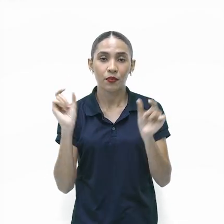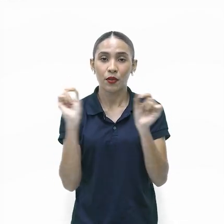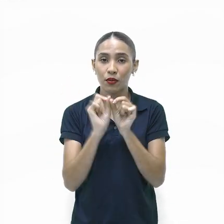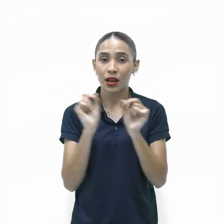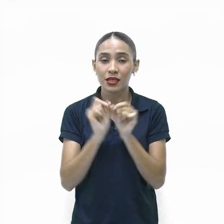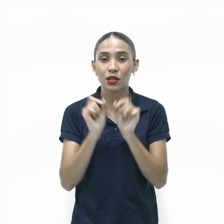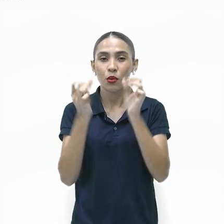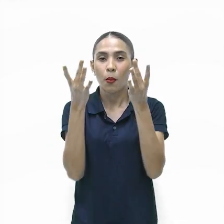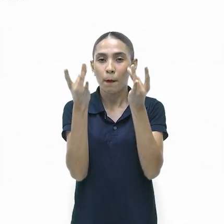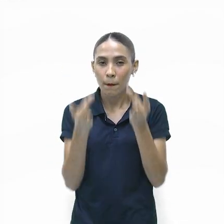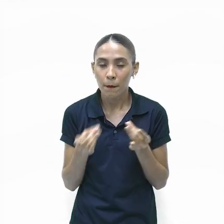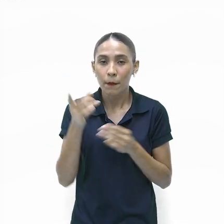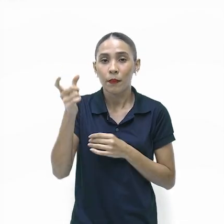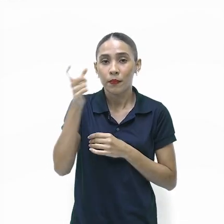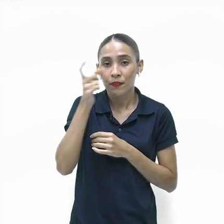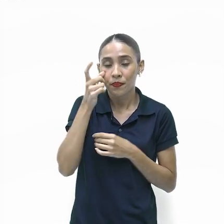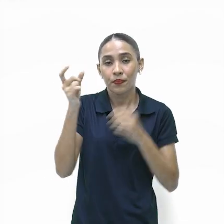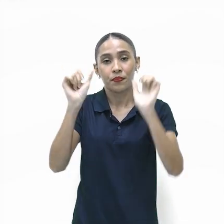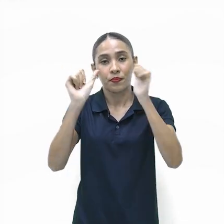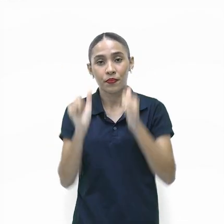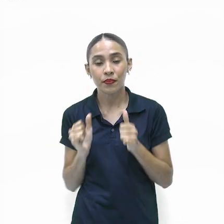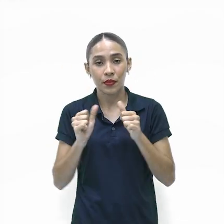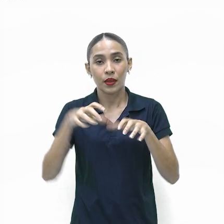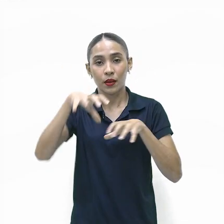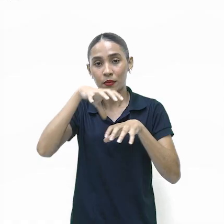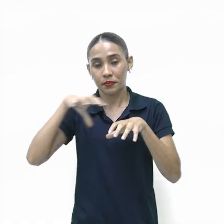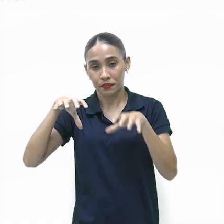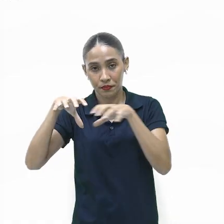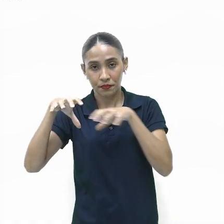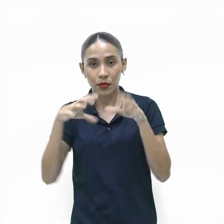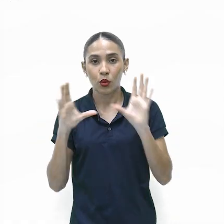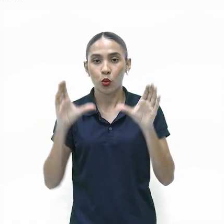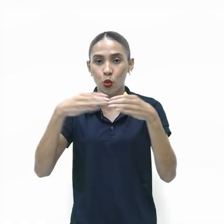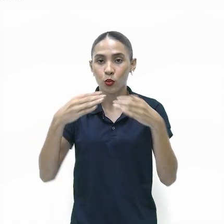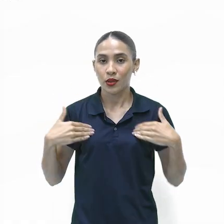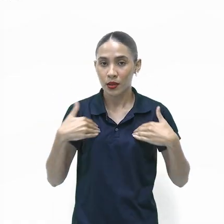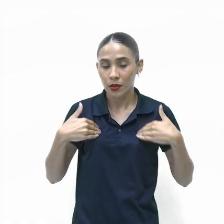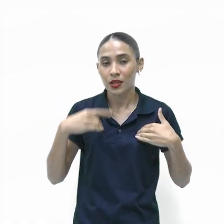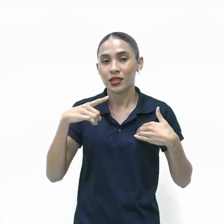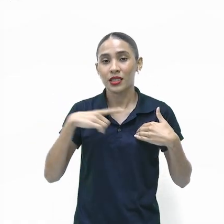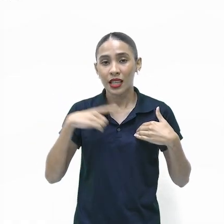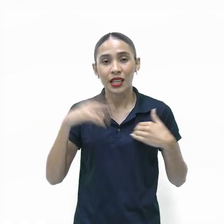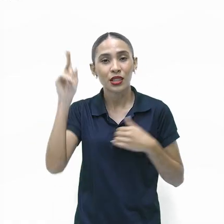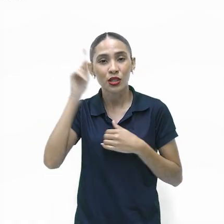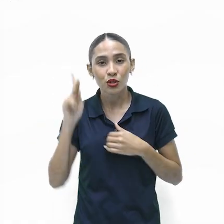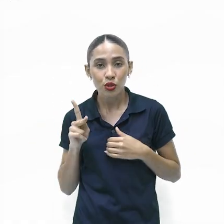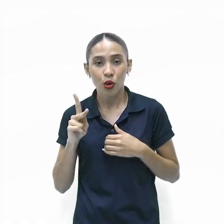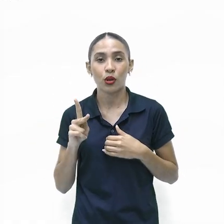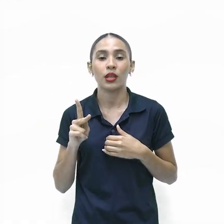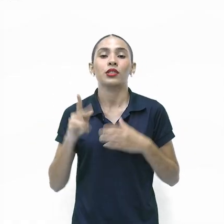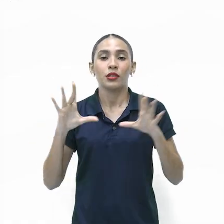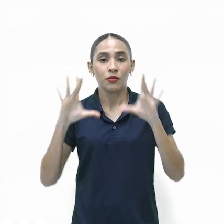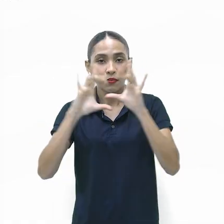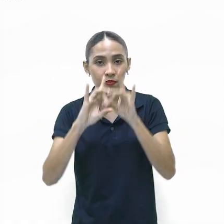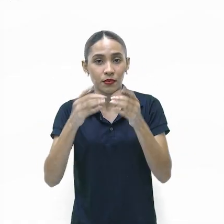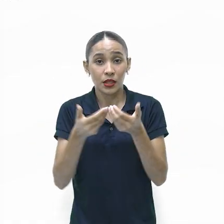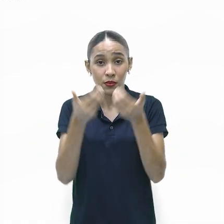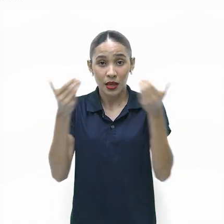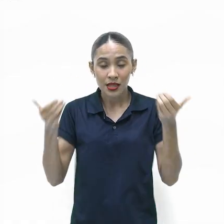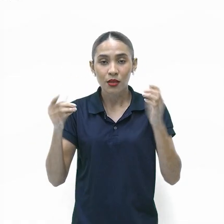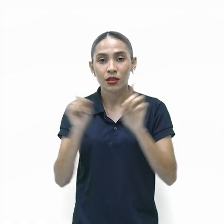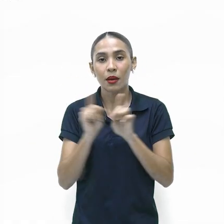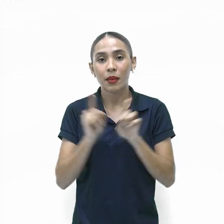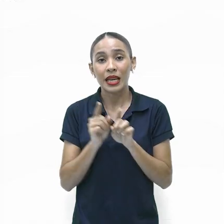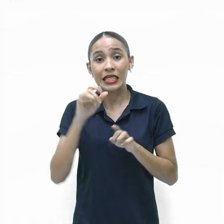Então, fazendo uma observação aí sobre a distribuição das espécies, né, elas contam histórias de migração e separação,